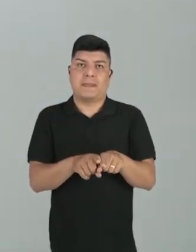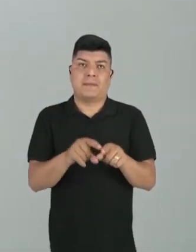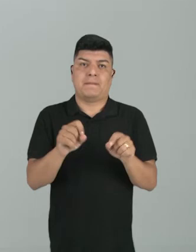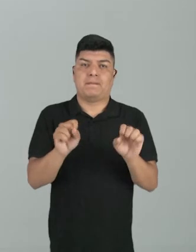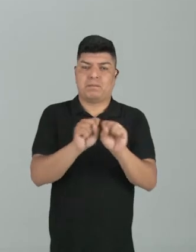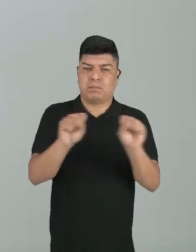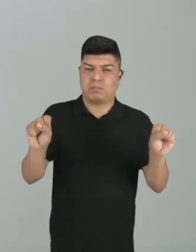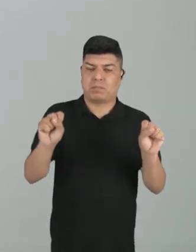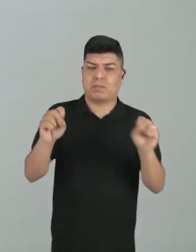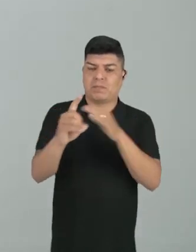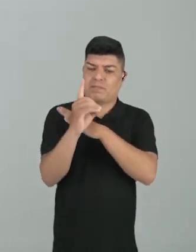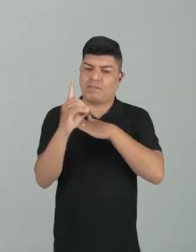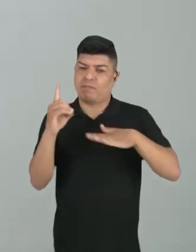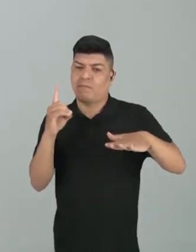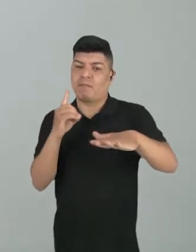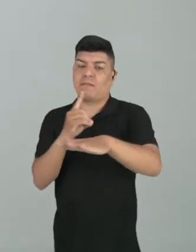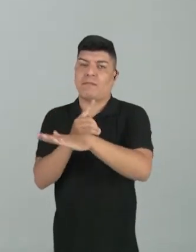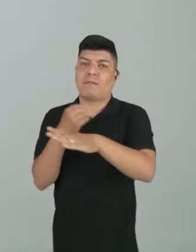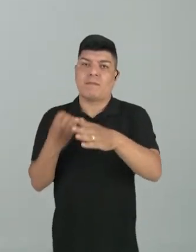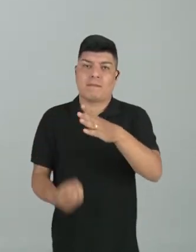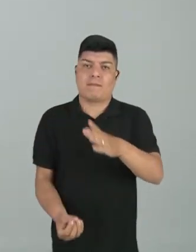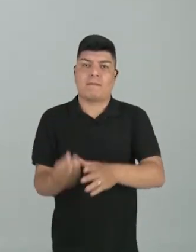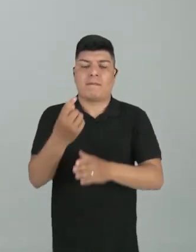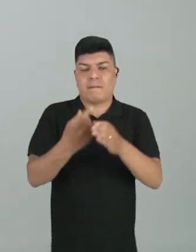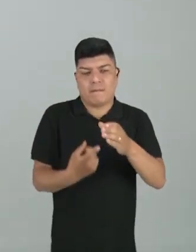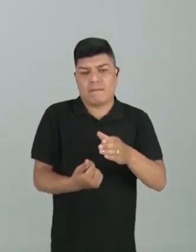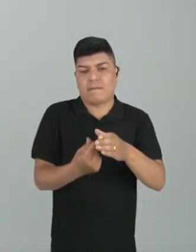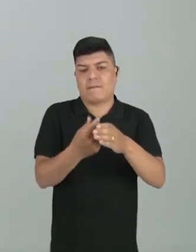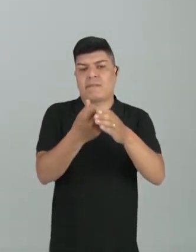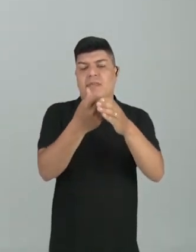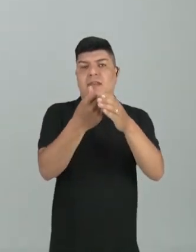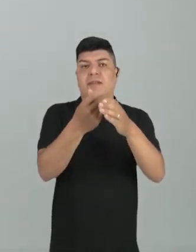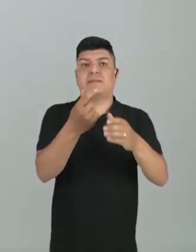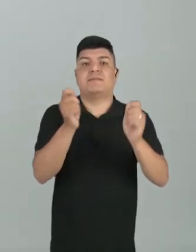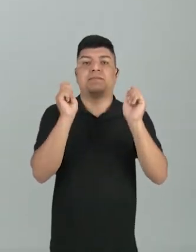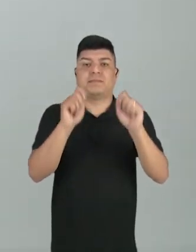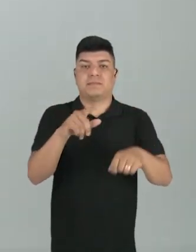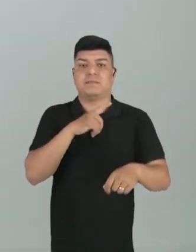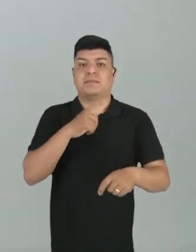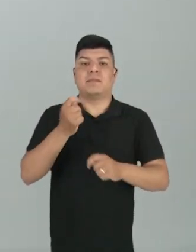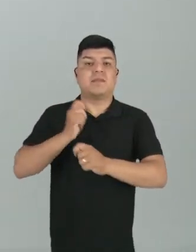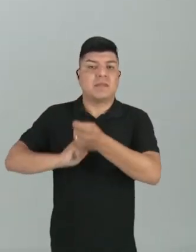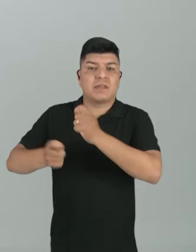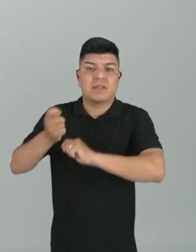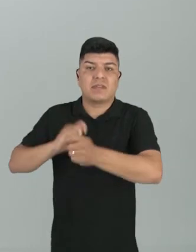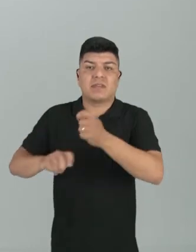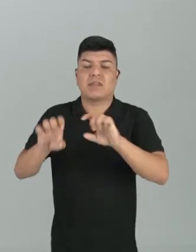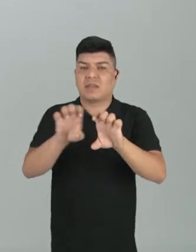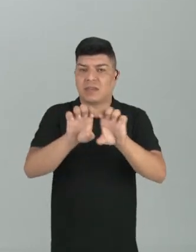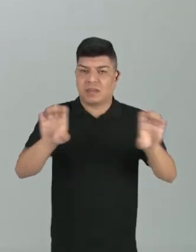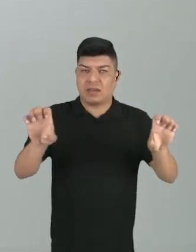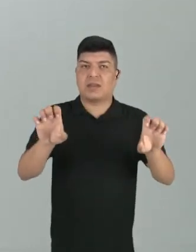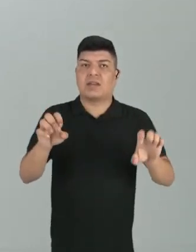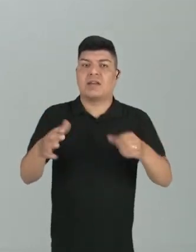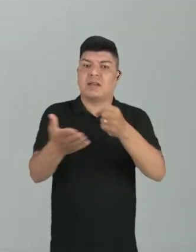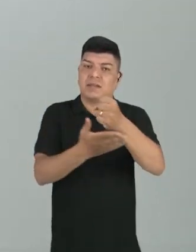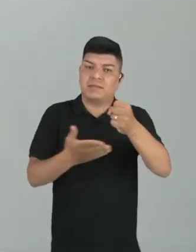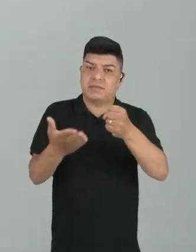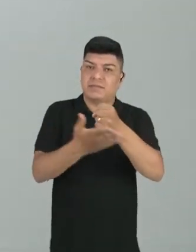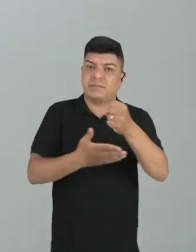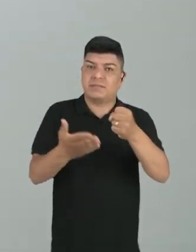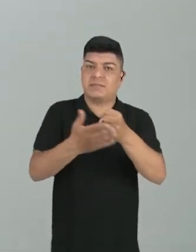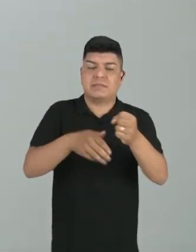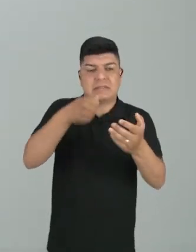sistemática social, que é o modo de produção capitalista, que possui uma economia estruturada e baseada